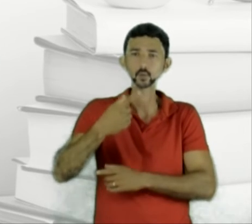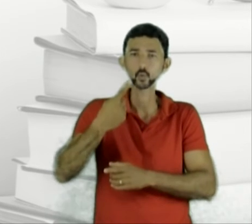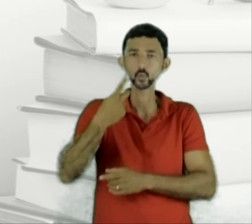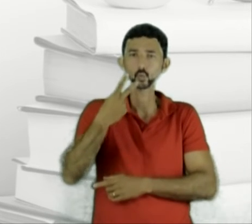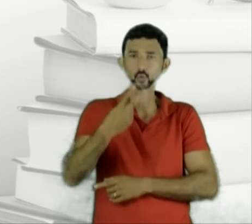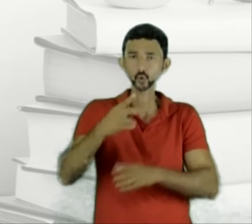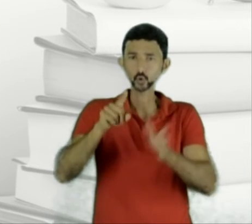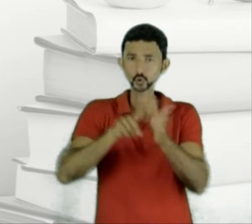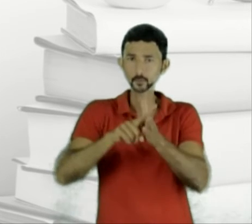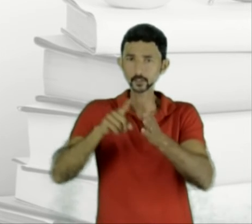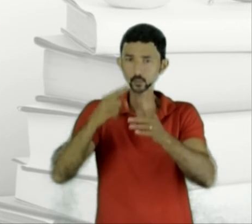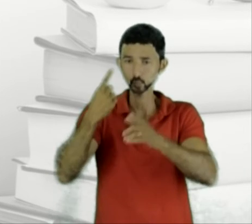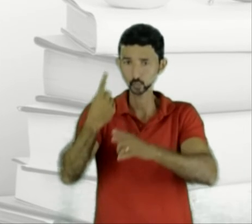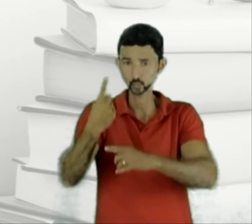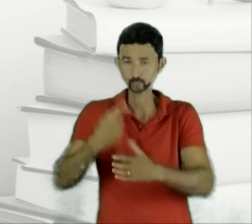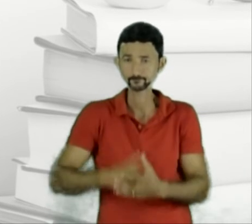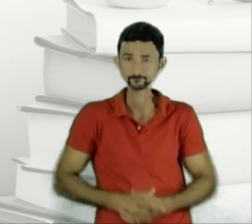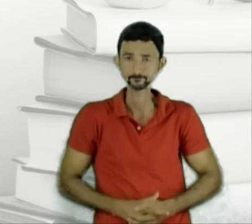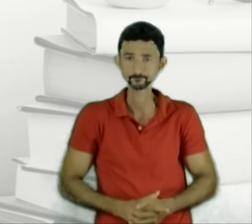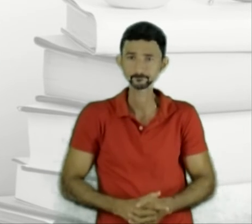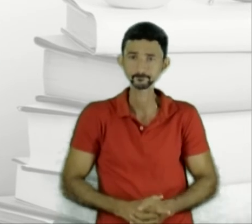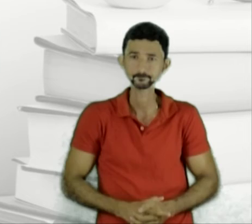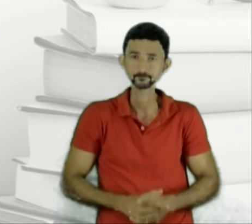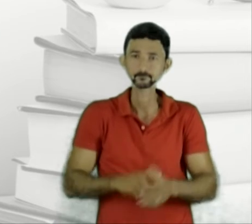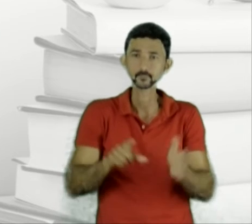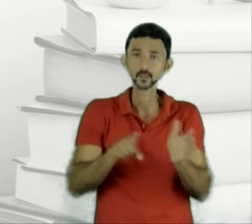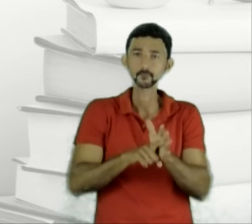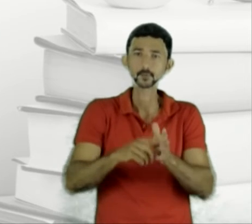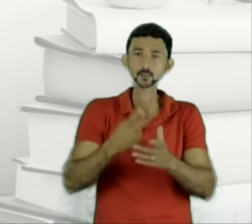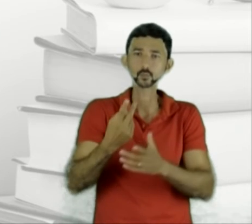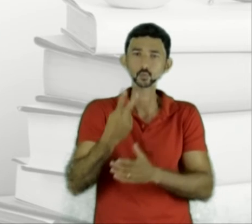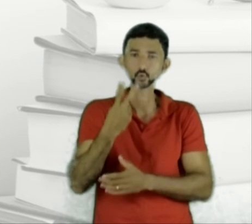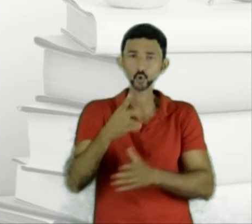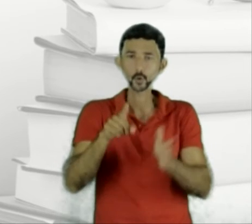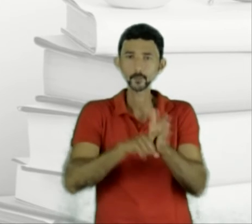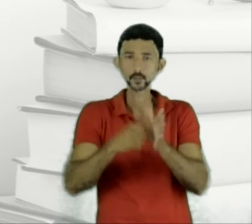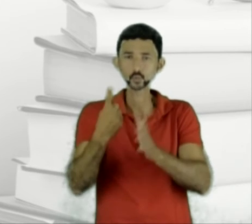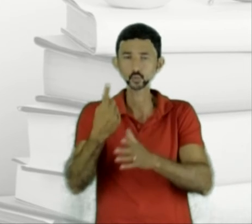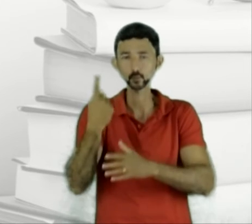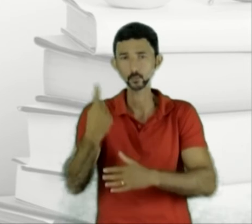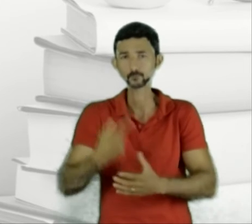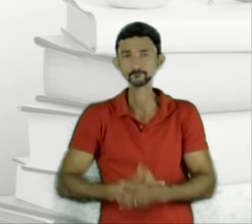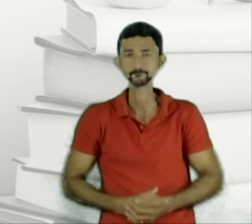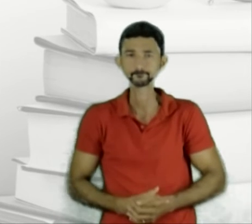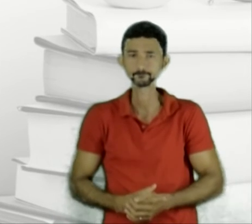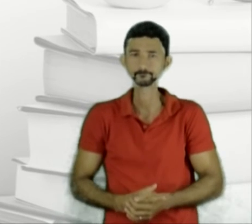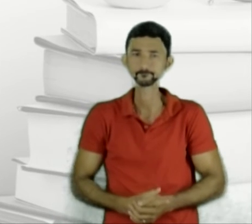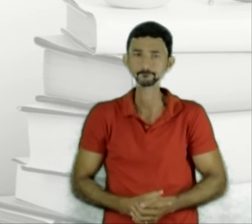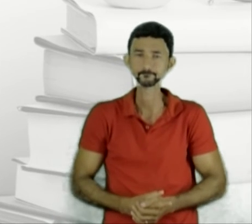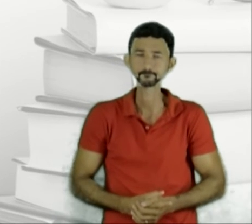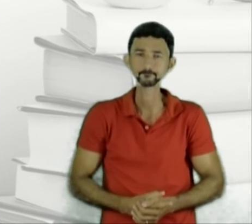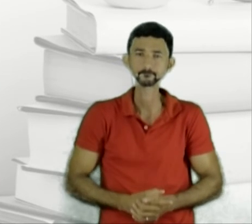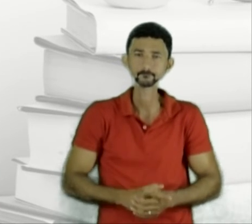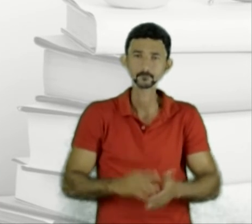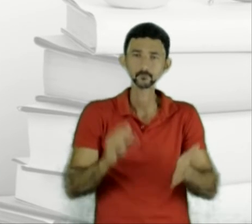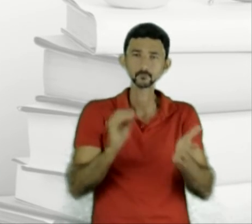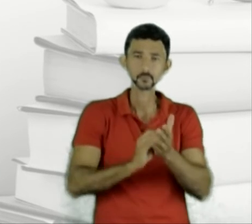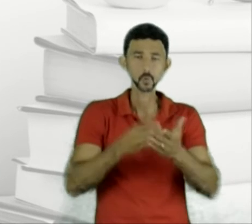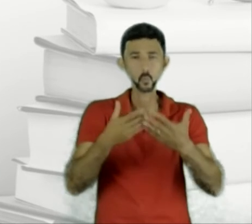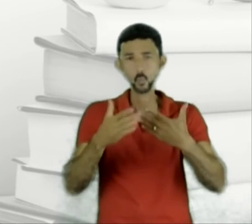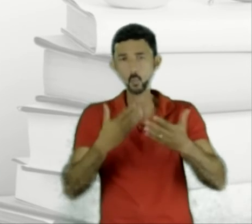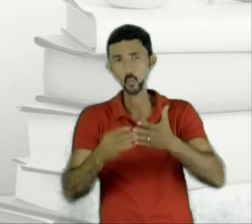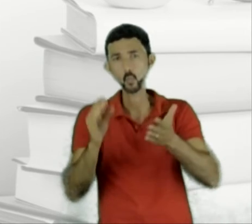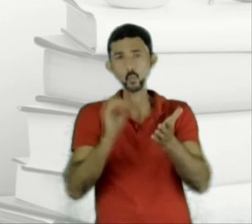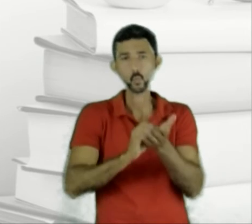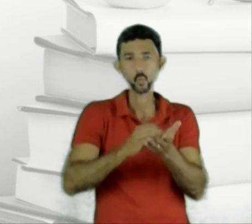E aí fica menos 3x, 2 menos 1 é 1. mas fica como opcional